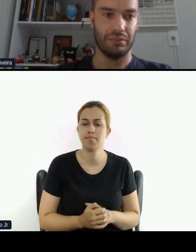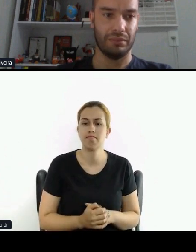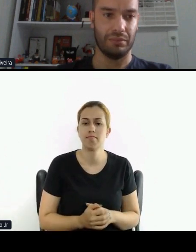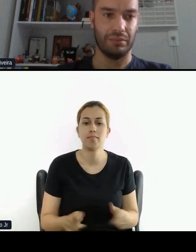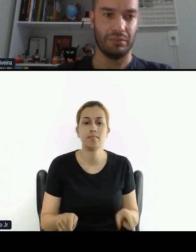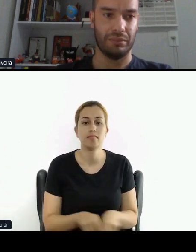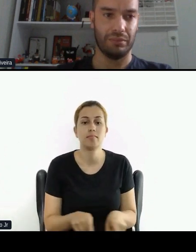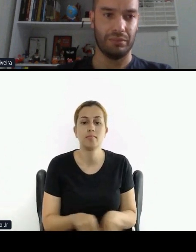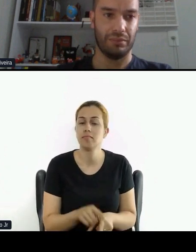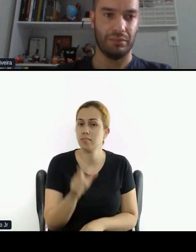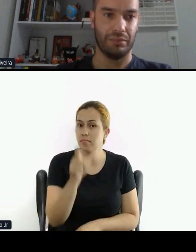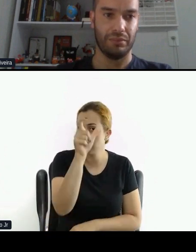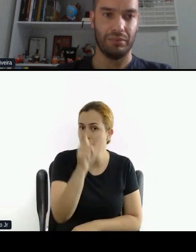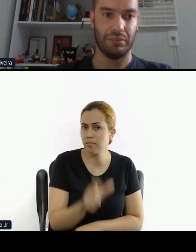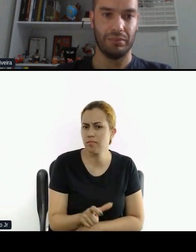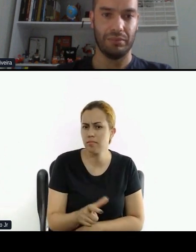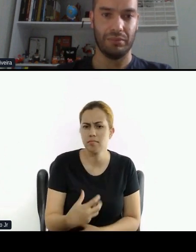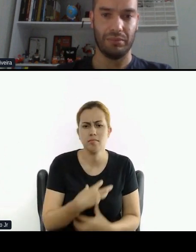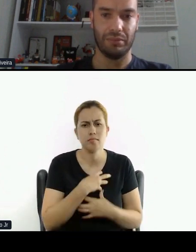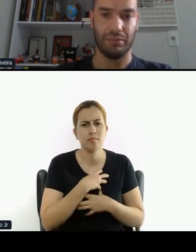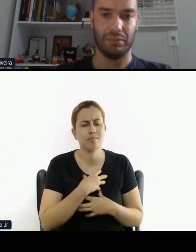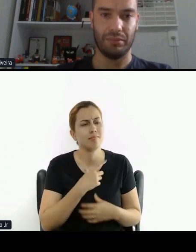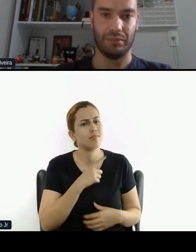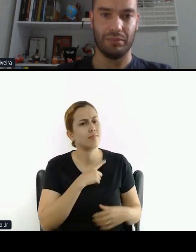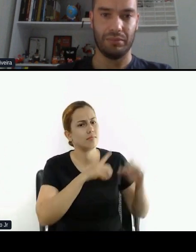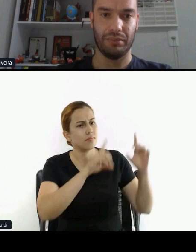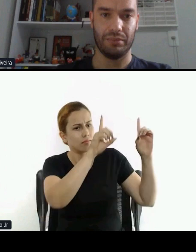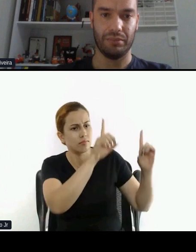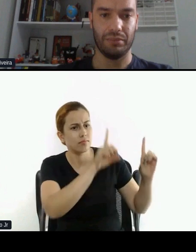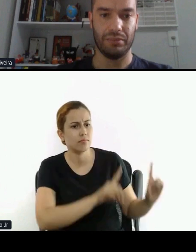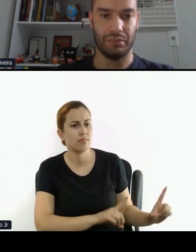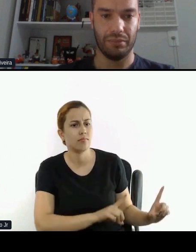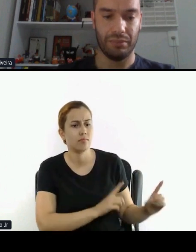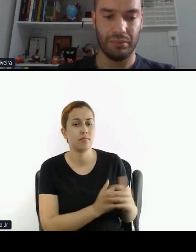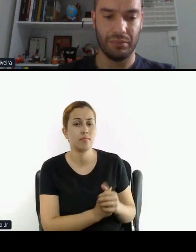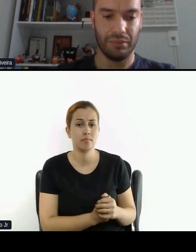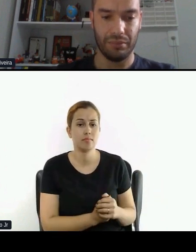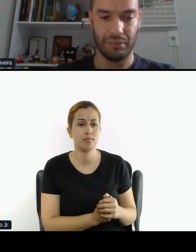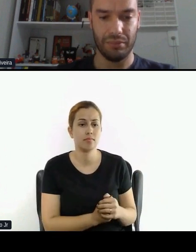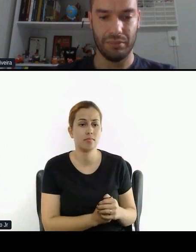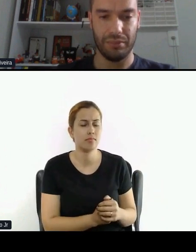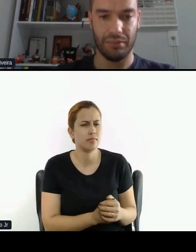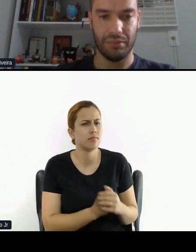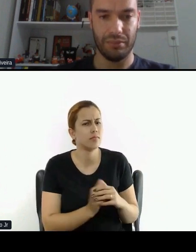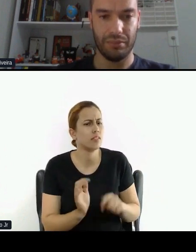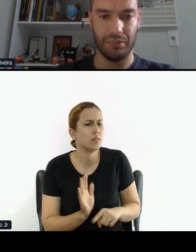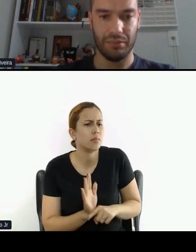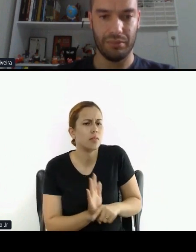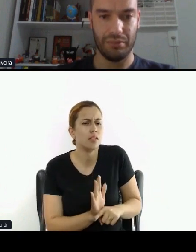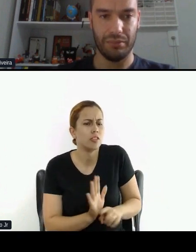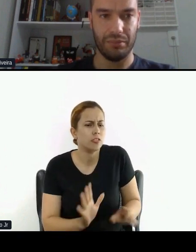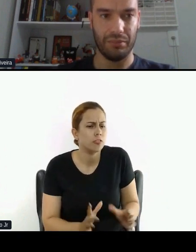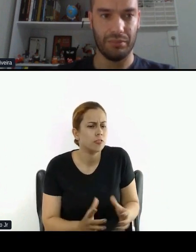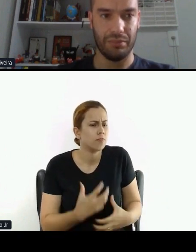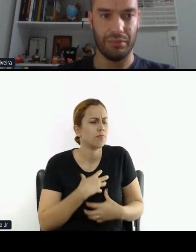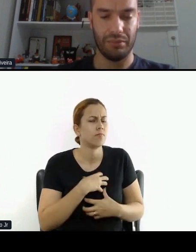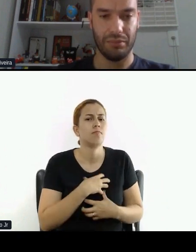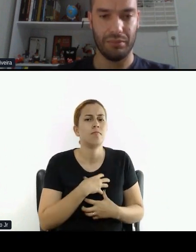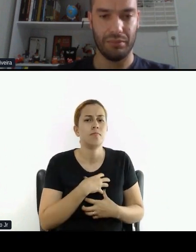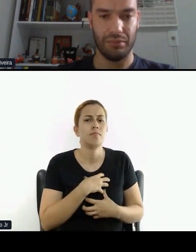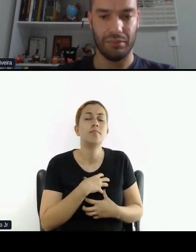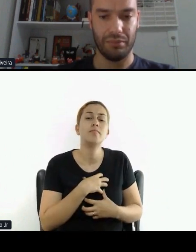pessoas que têm algum tipo de deficiência, né. E para suprir, né, esse gap,